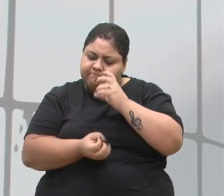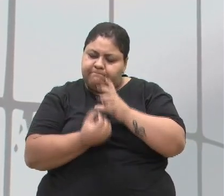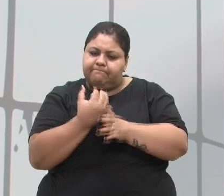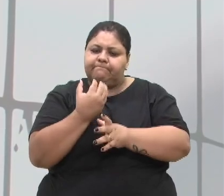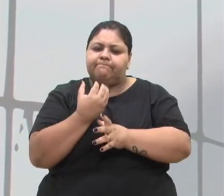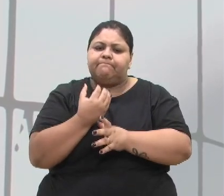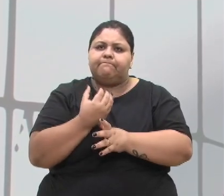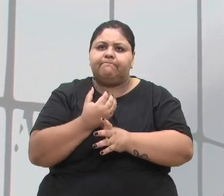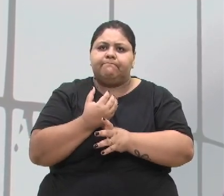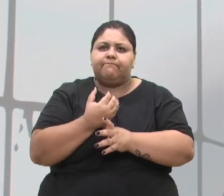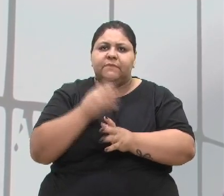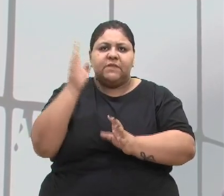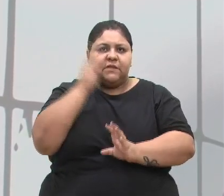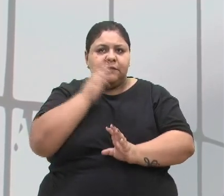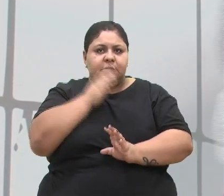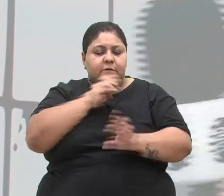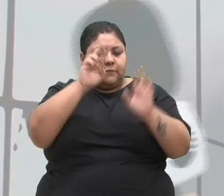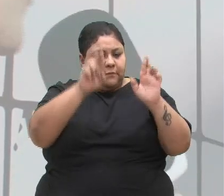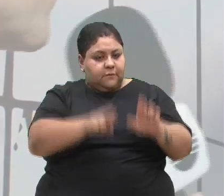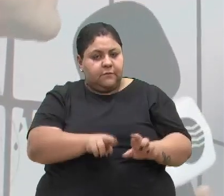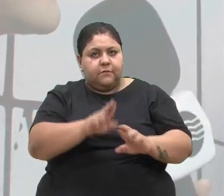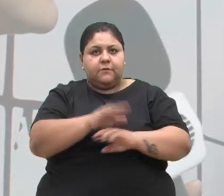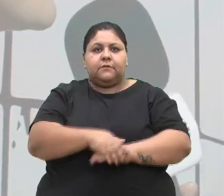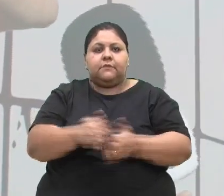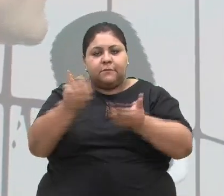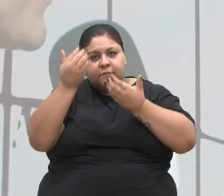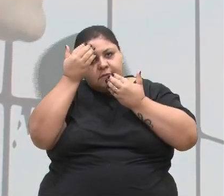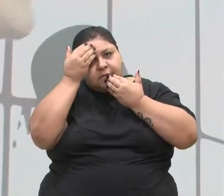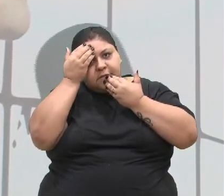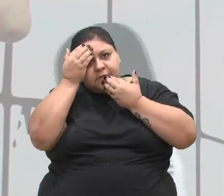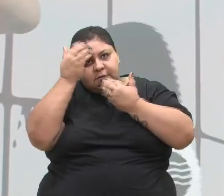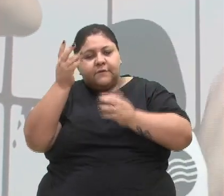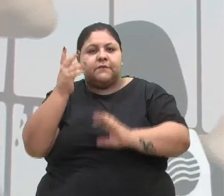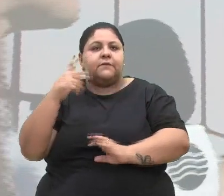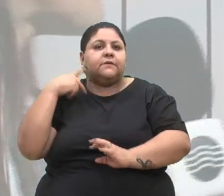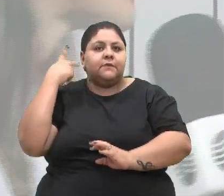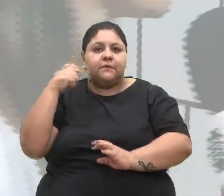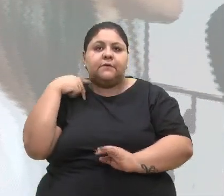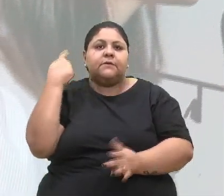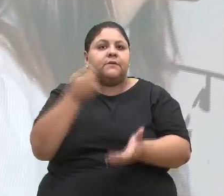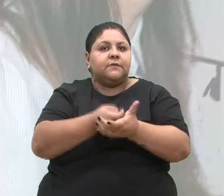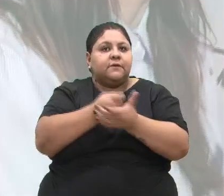o mais breve possível na nossa região. Obrigada, vereador. Sem luta, a